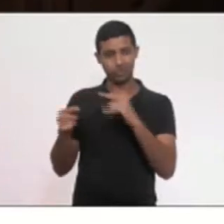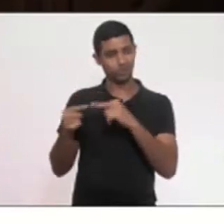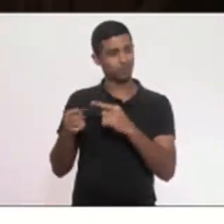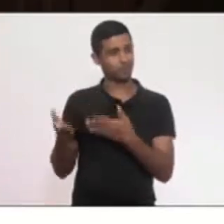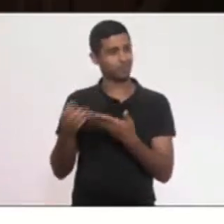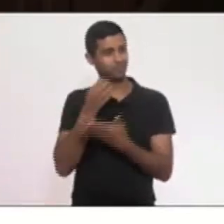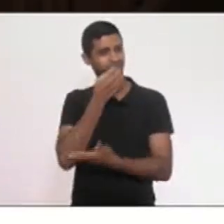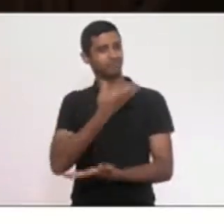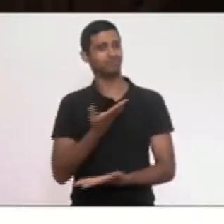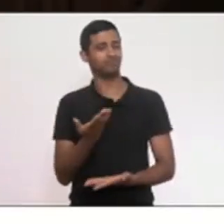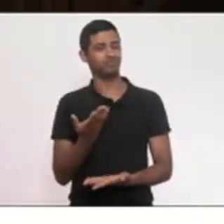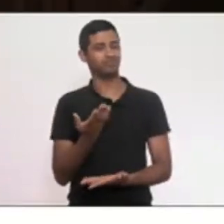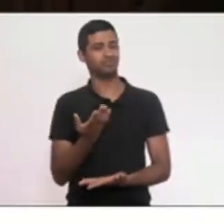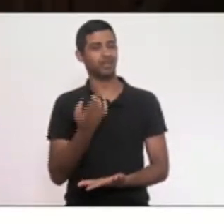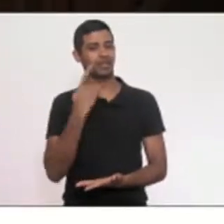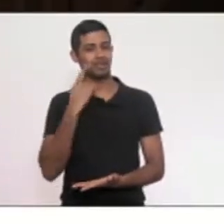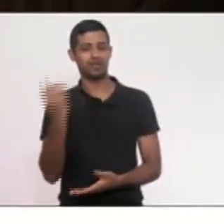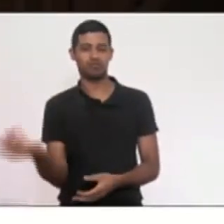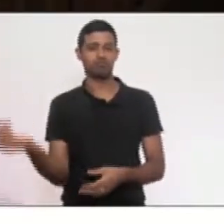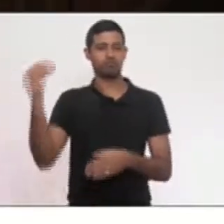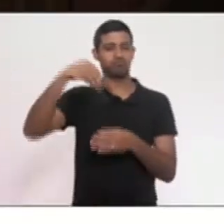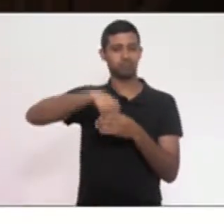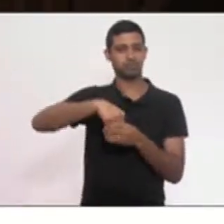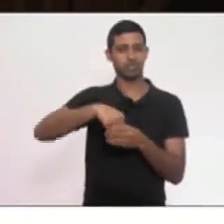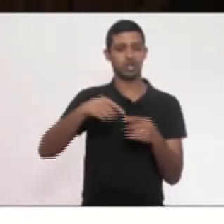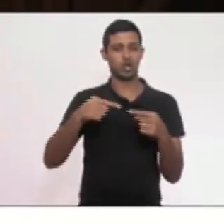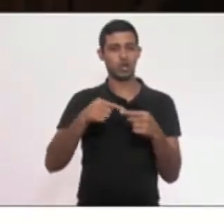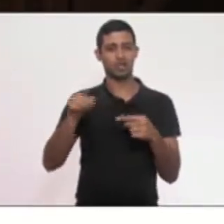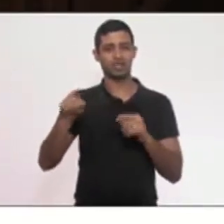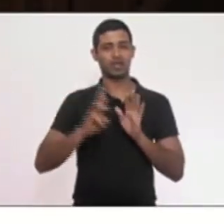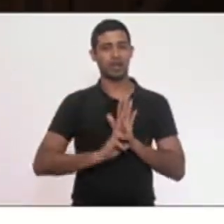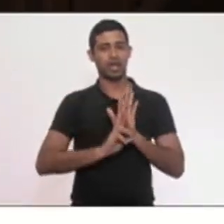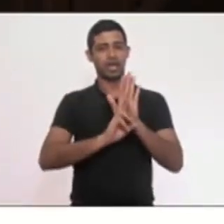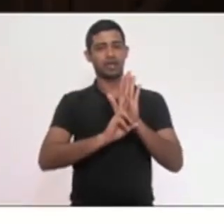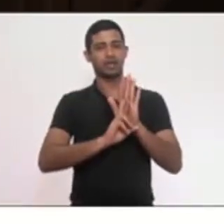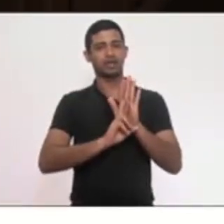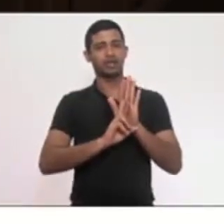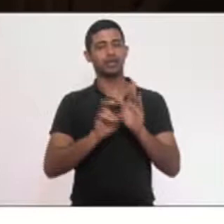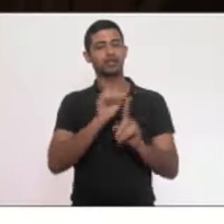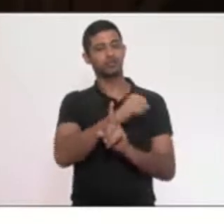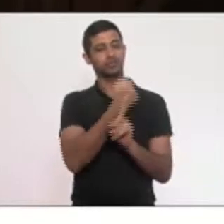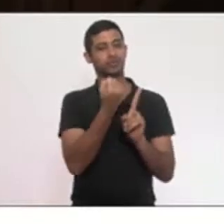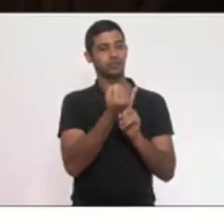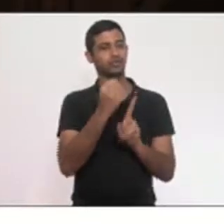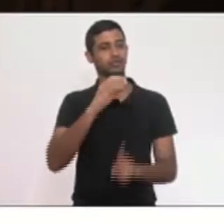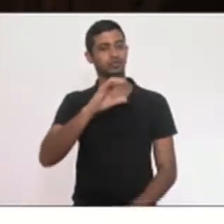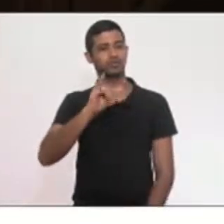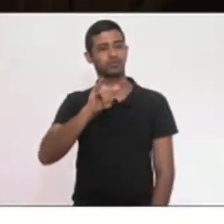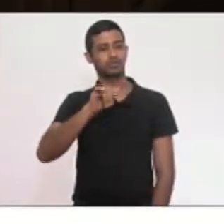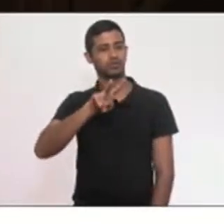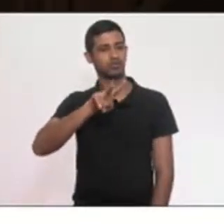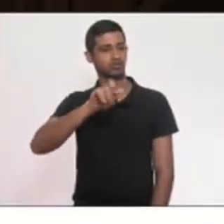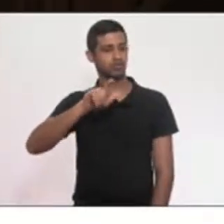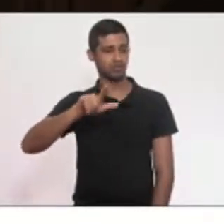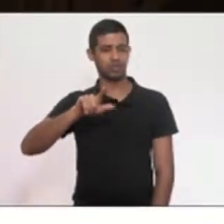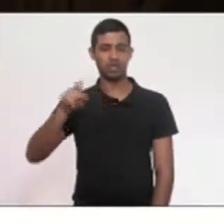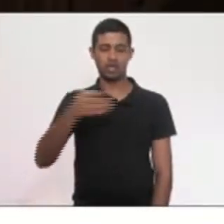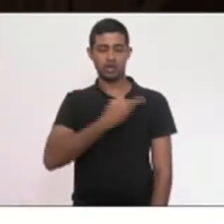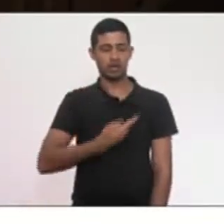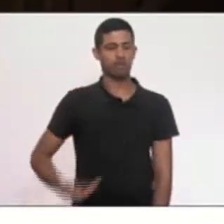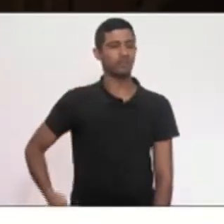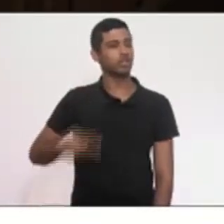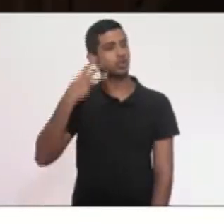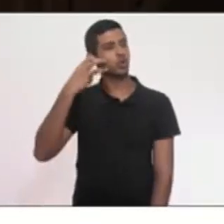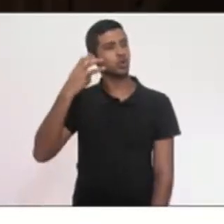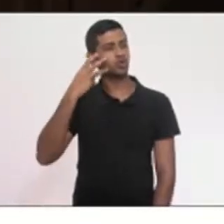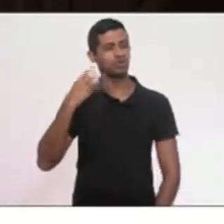foi instalado com a presença da representação da sociedade civil. O governador Witzel, no início,